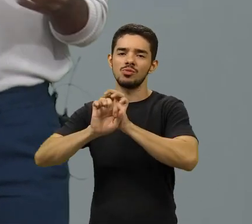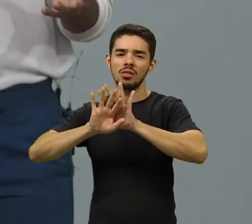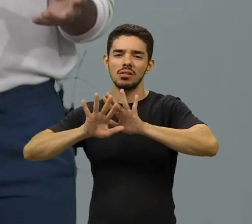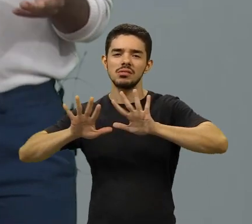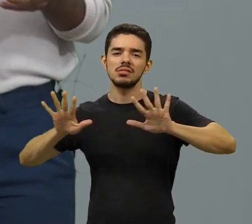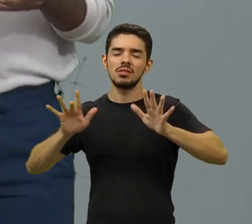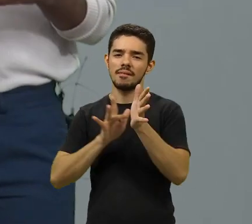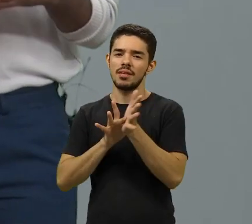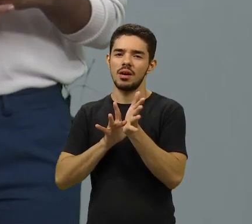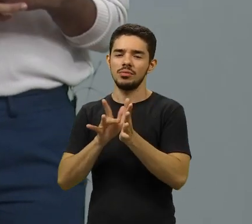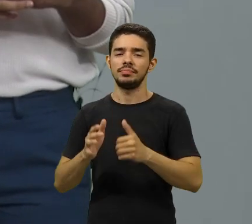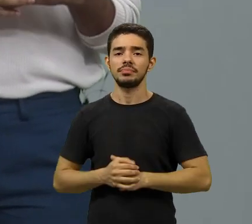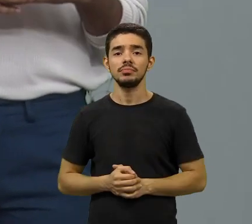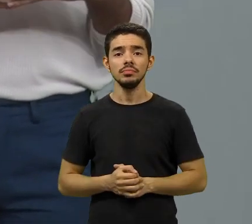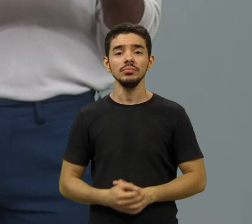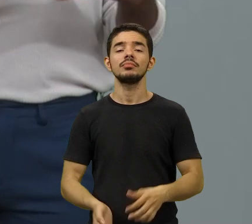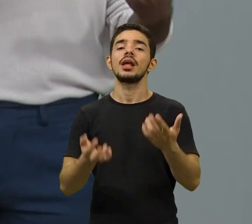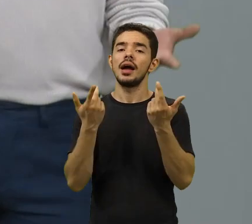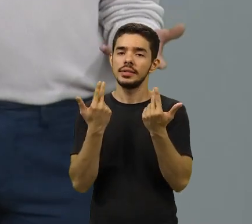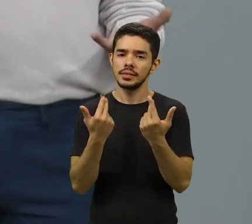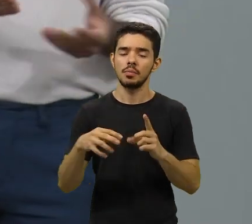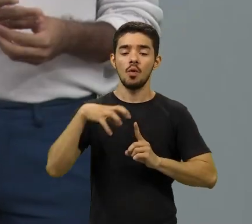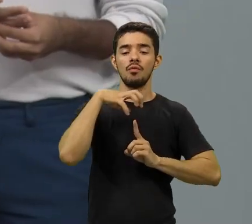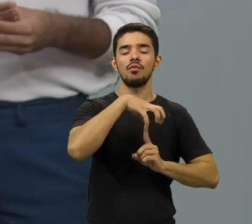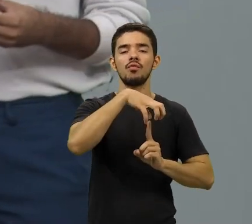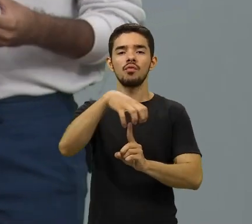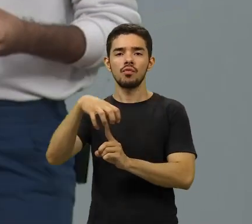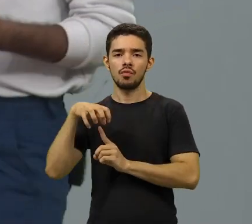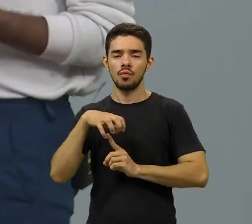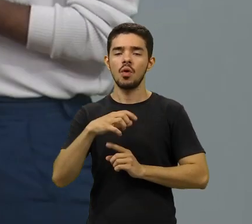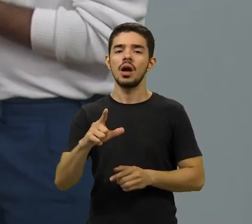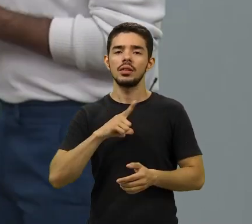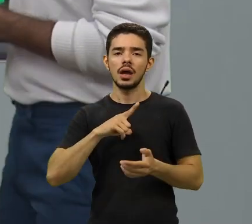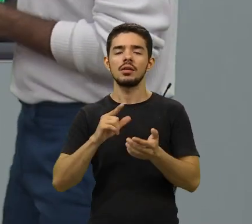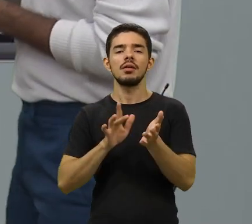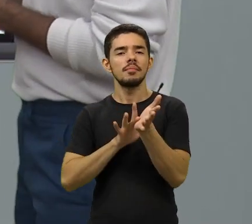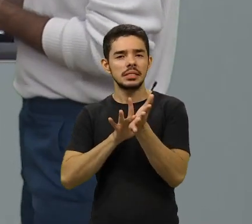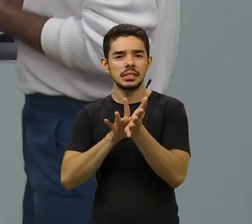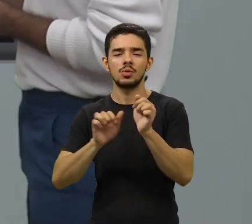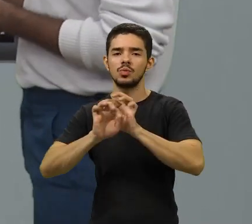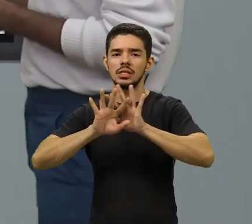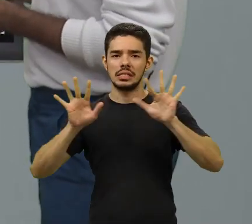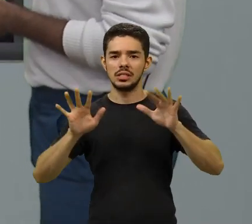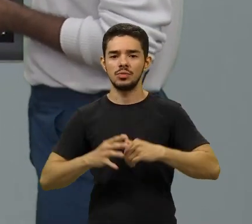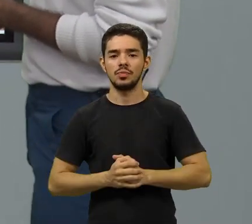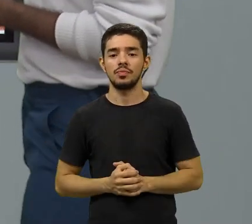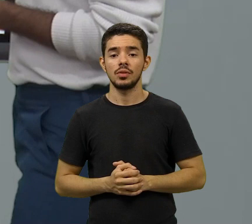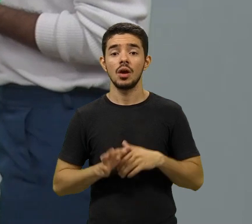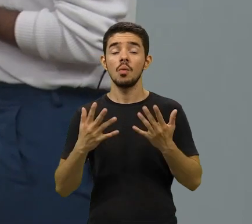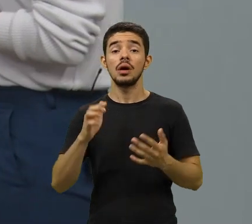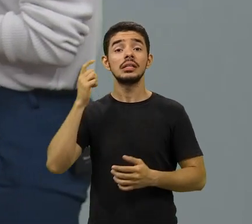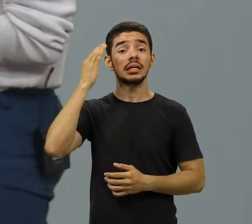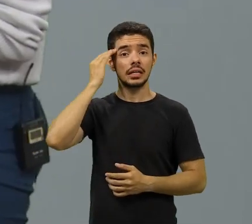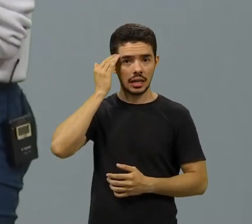ou um pseudotecido. Assim também como os fungos, certo? Possuem um pseudotecido. Então, quando a gente